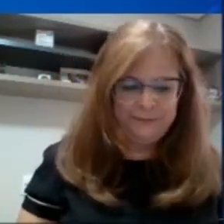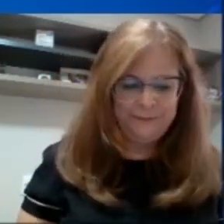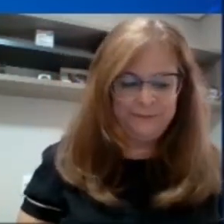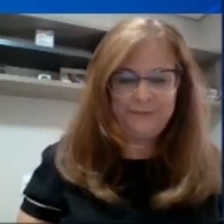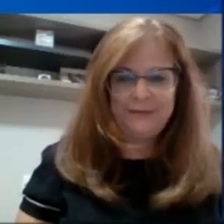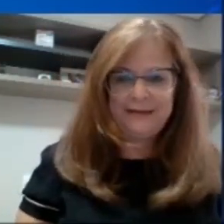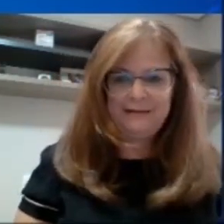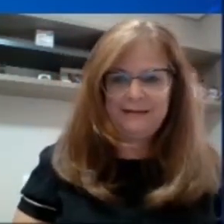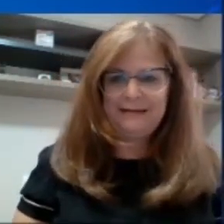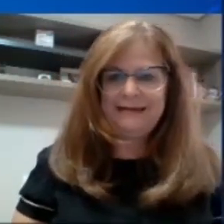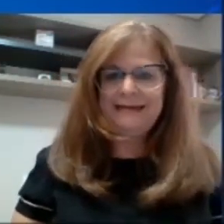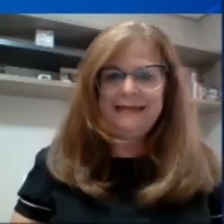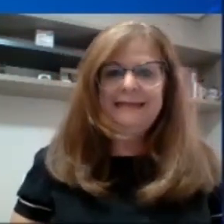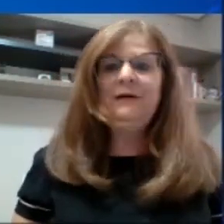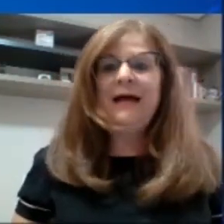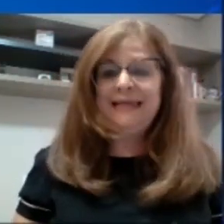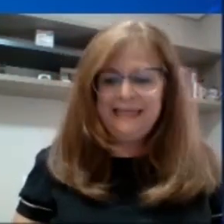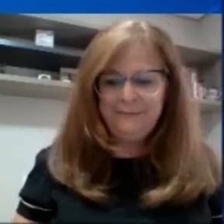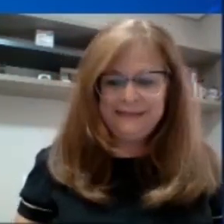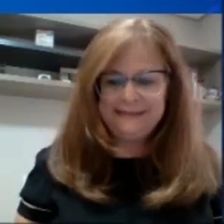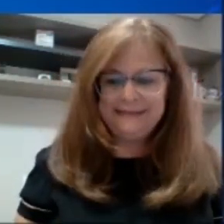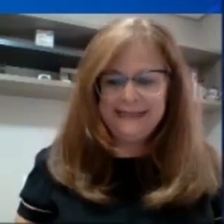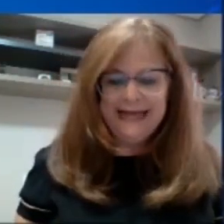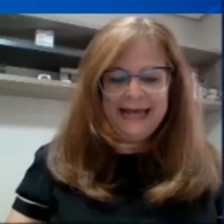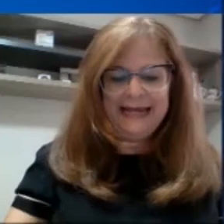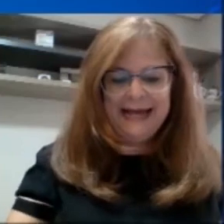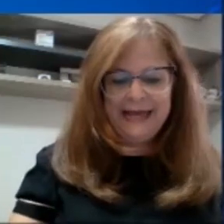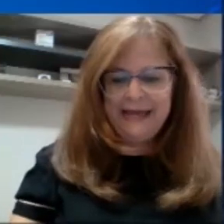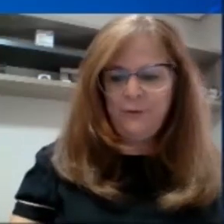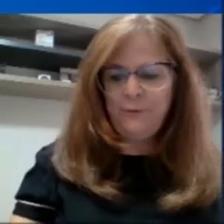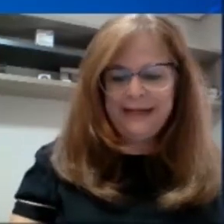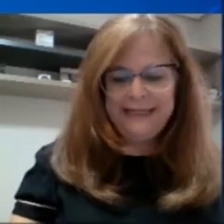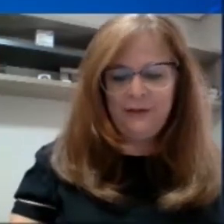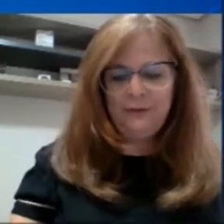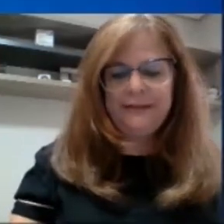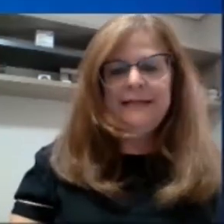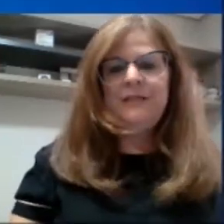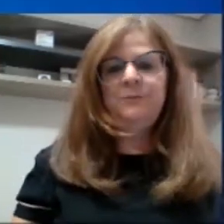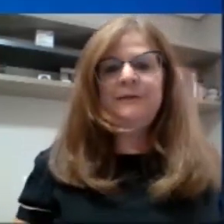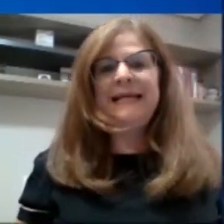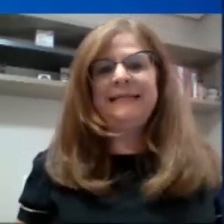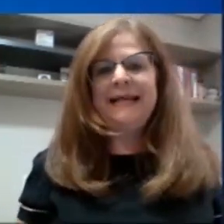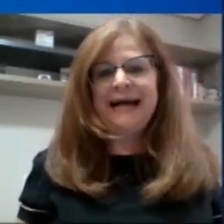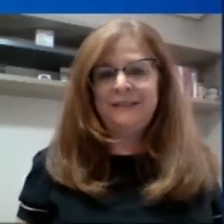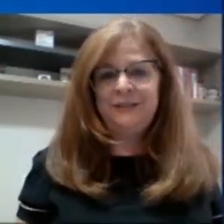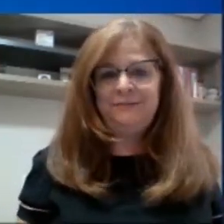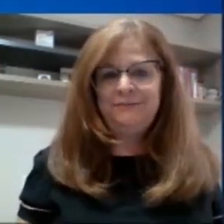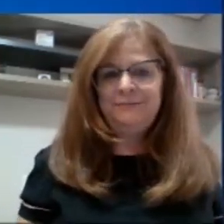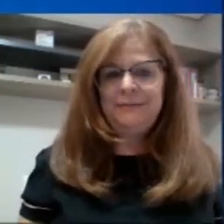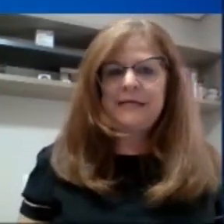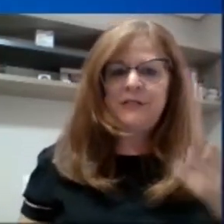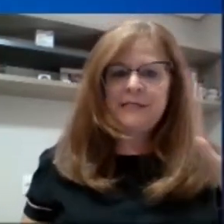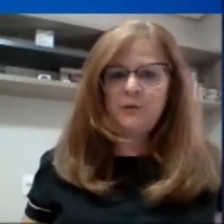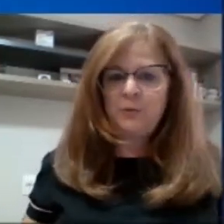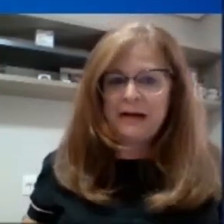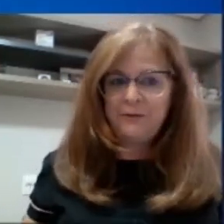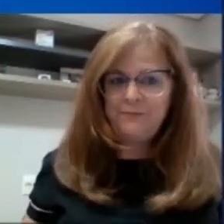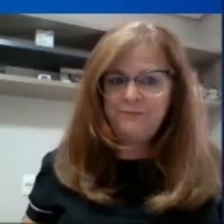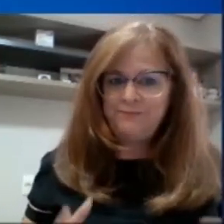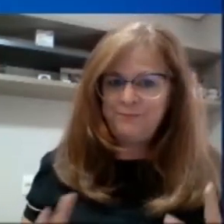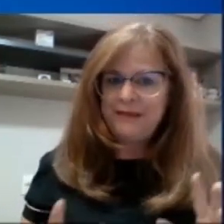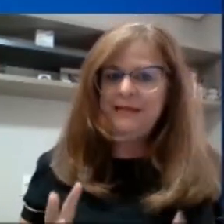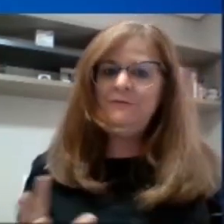língua. Então, a Libras, ela é uma língua de modalidade